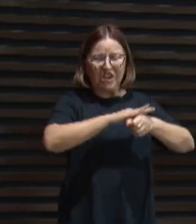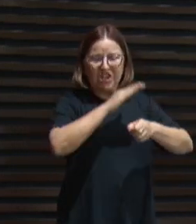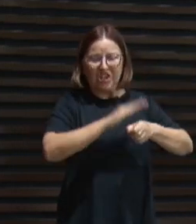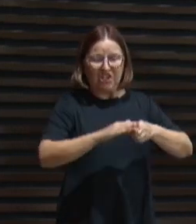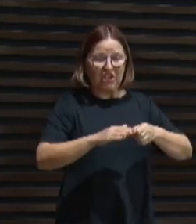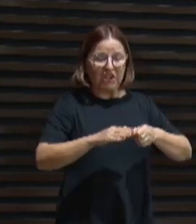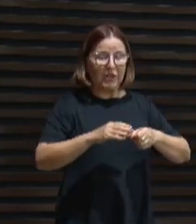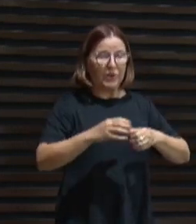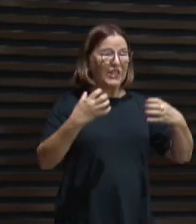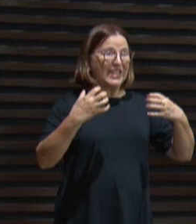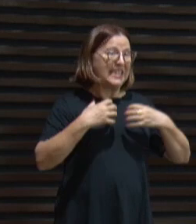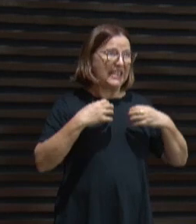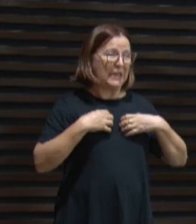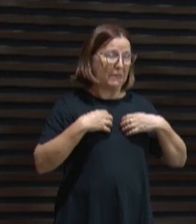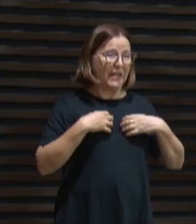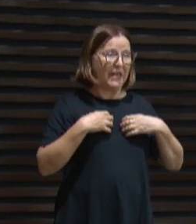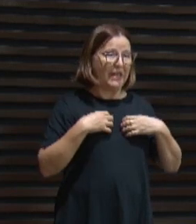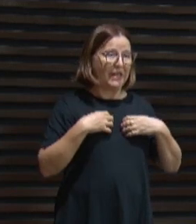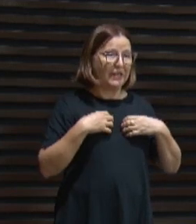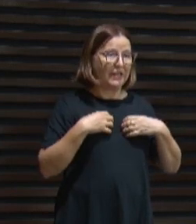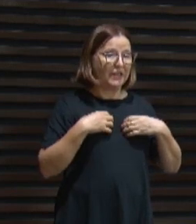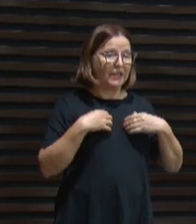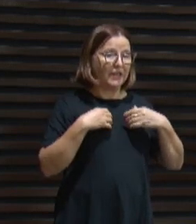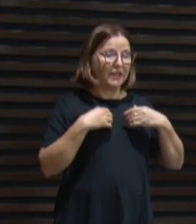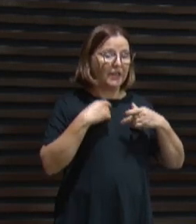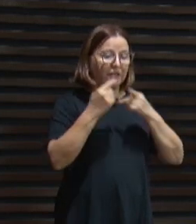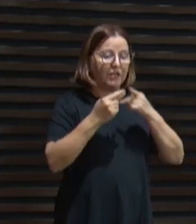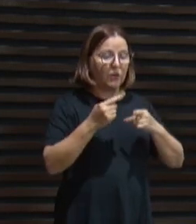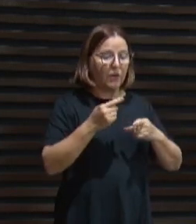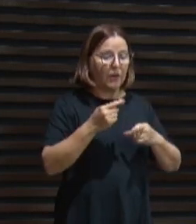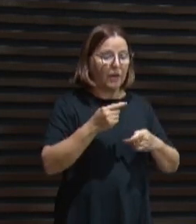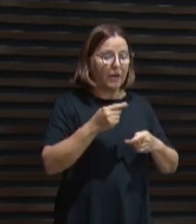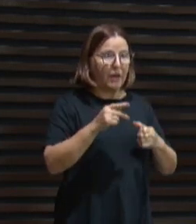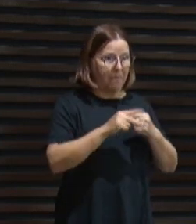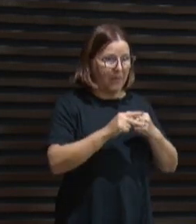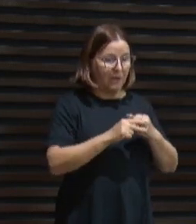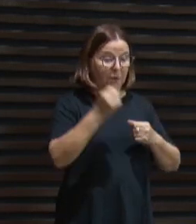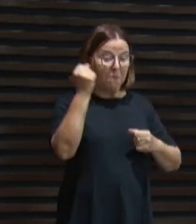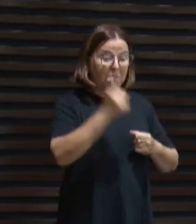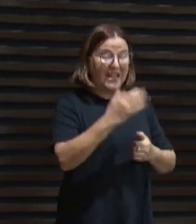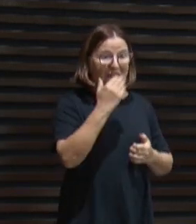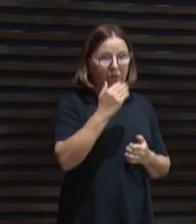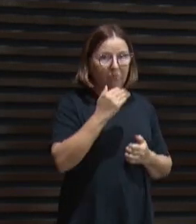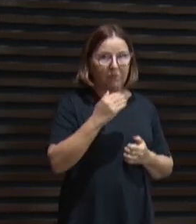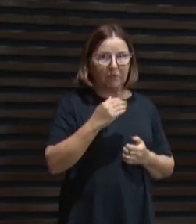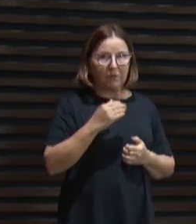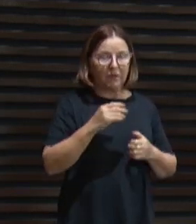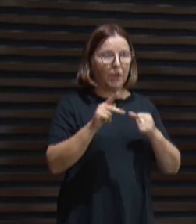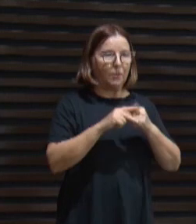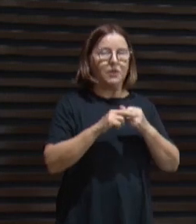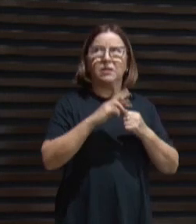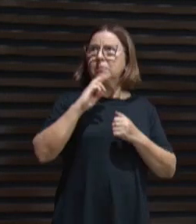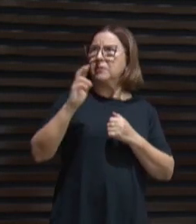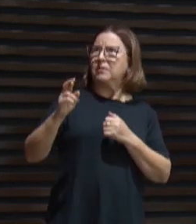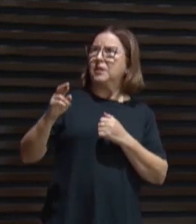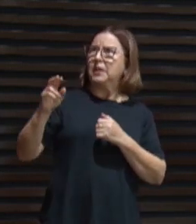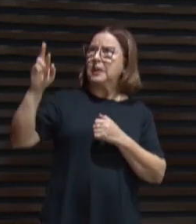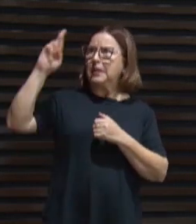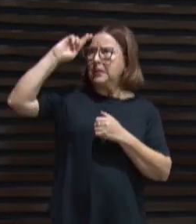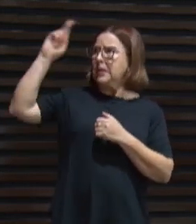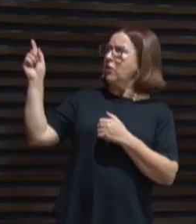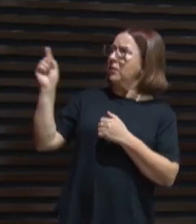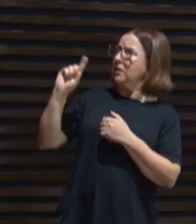Que é onde nós precisamos estar olhando para Cristo, para sermos curados das nossas manias,